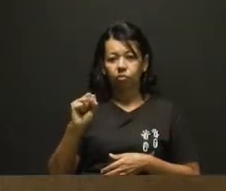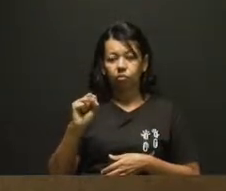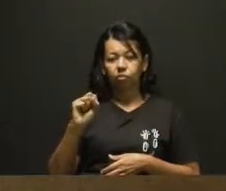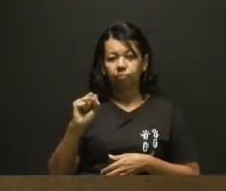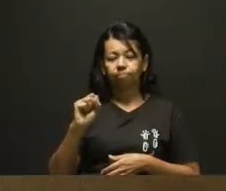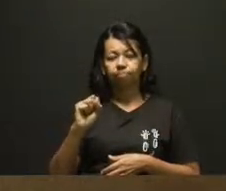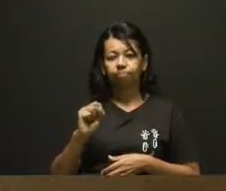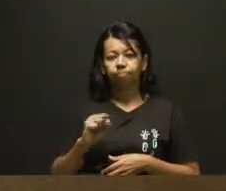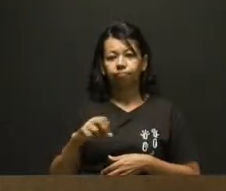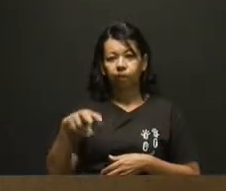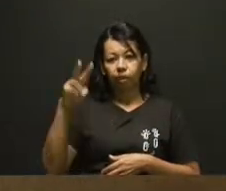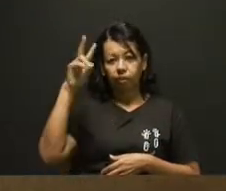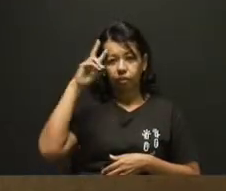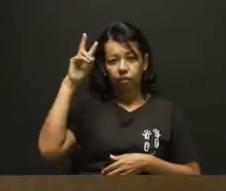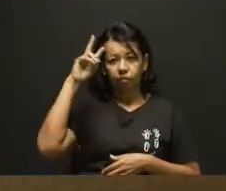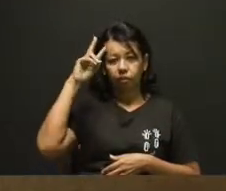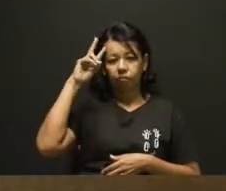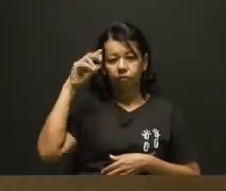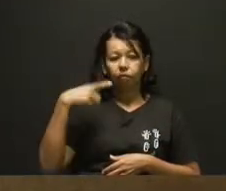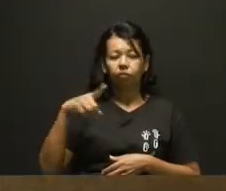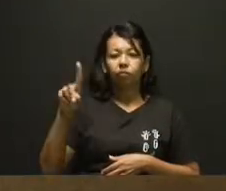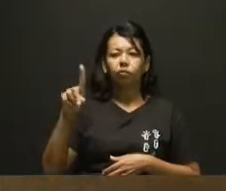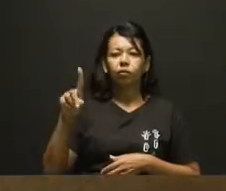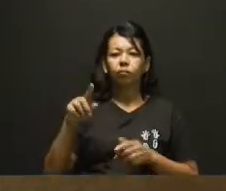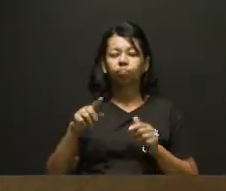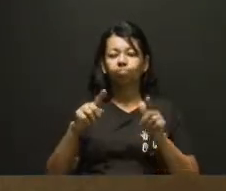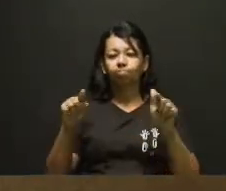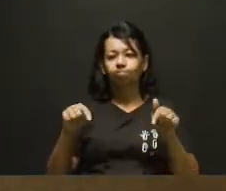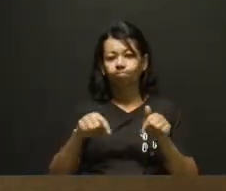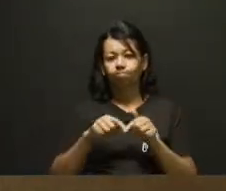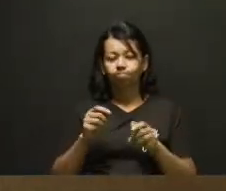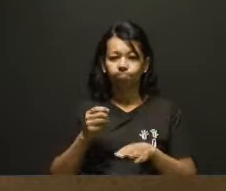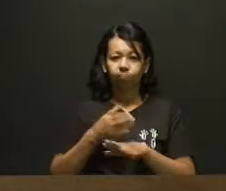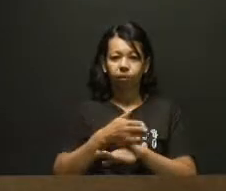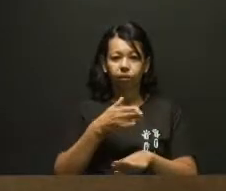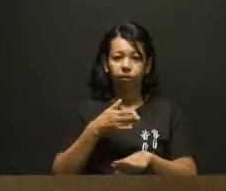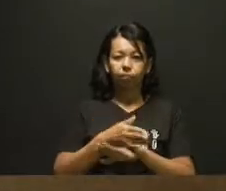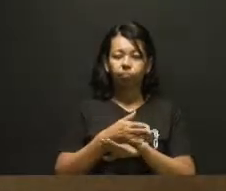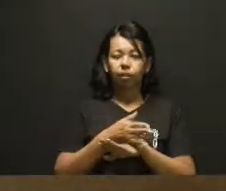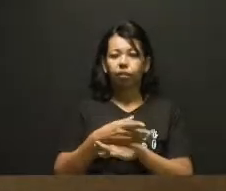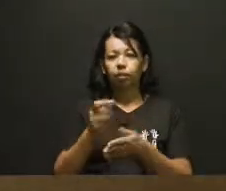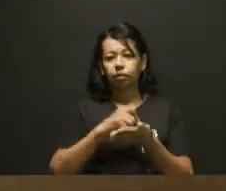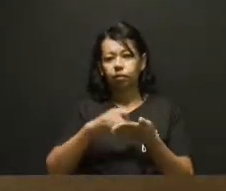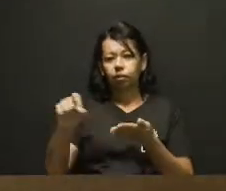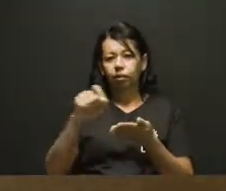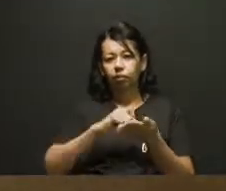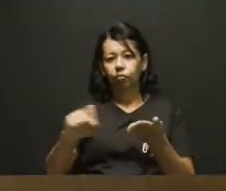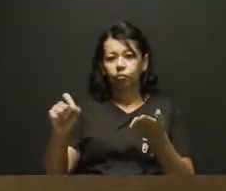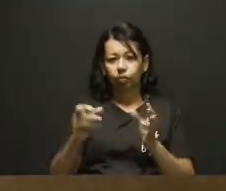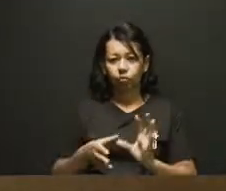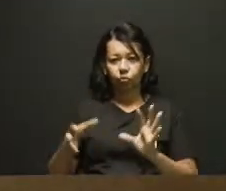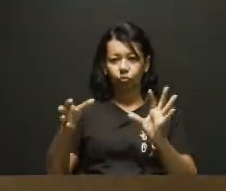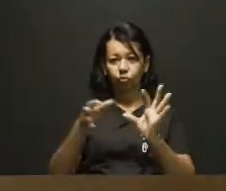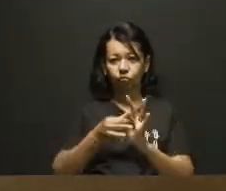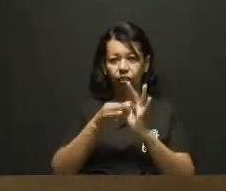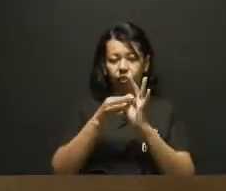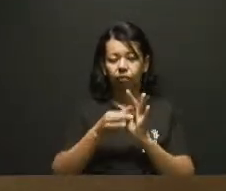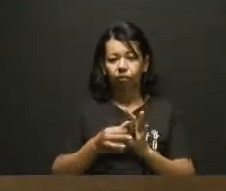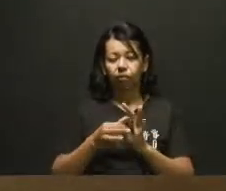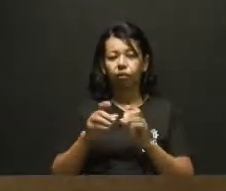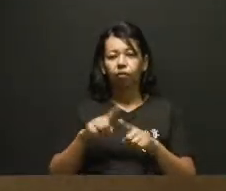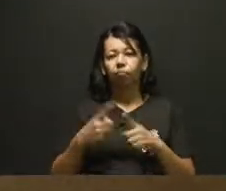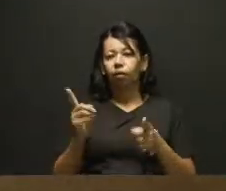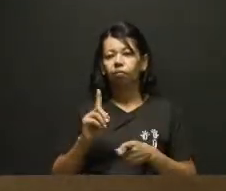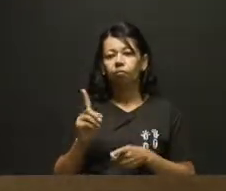segunda-feira né tive no gabinete participar da cerimônia da assinatura do convênio mas não jogue